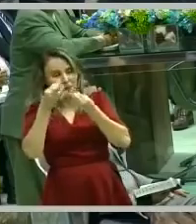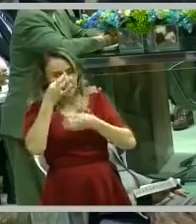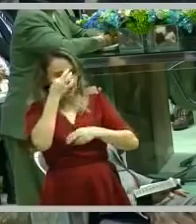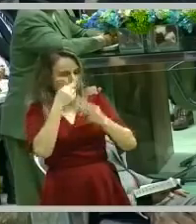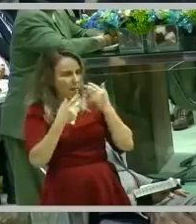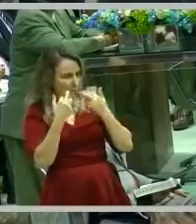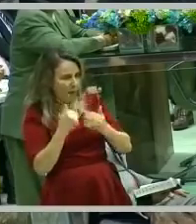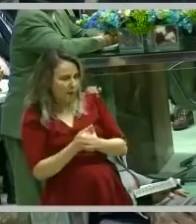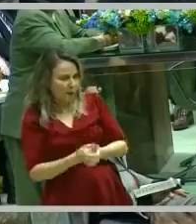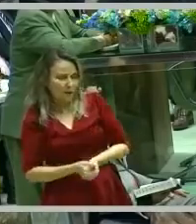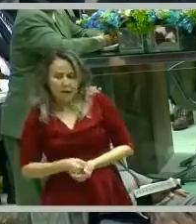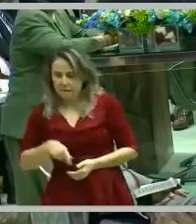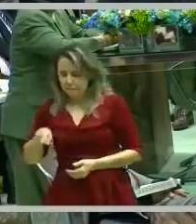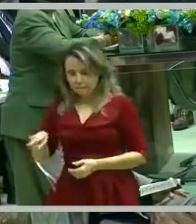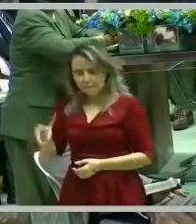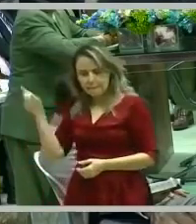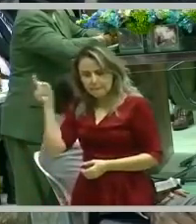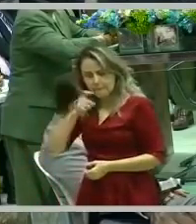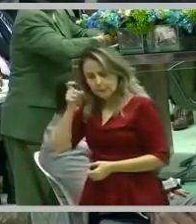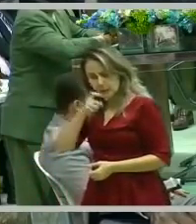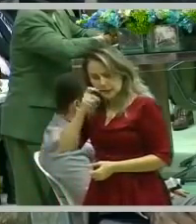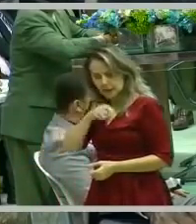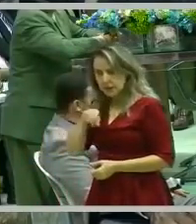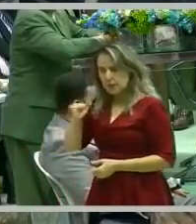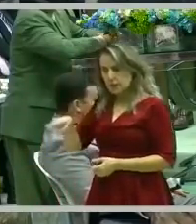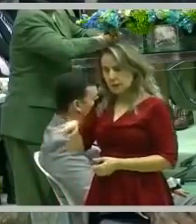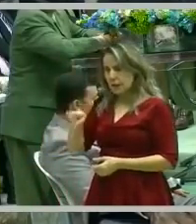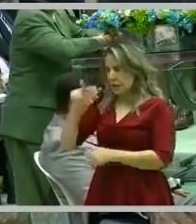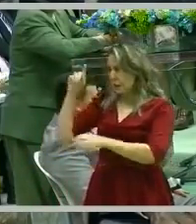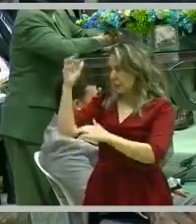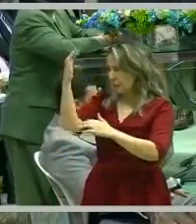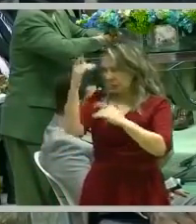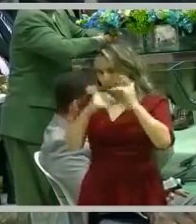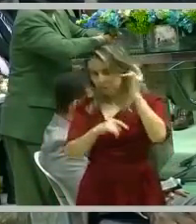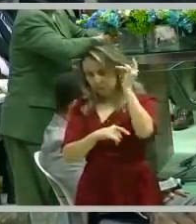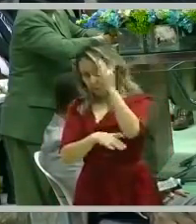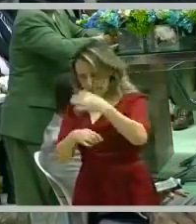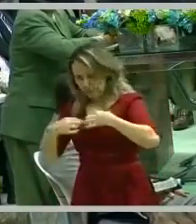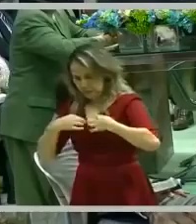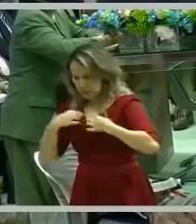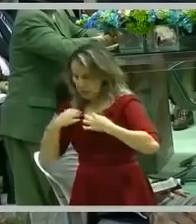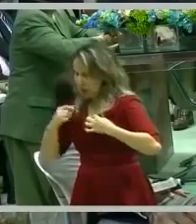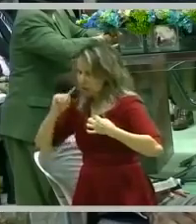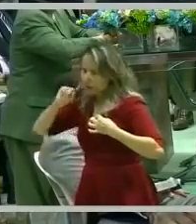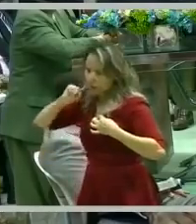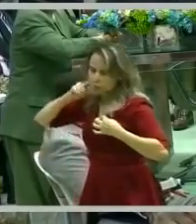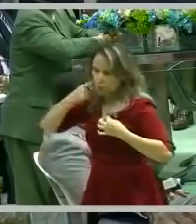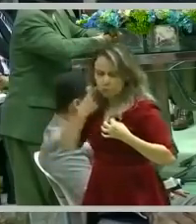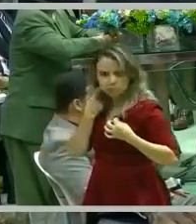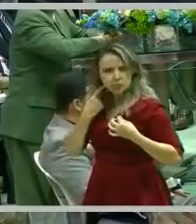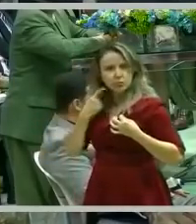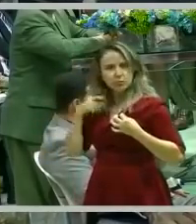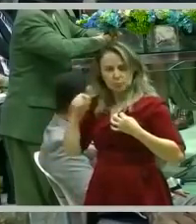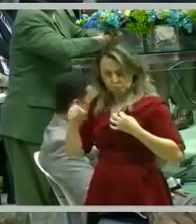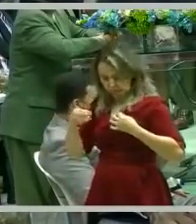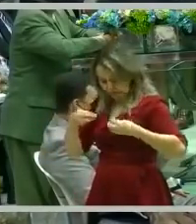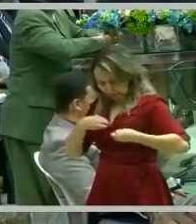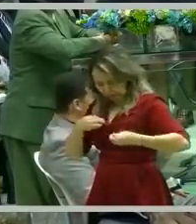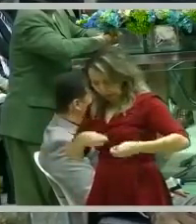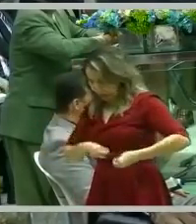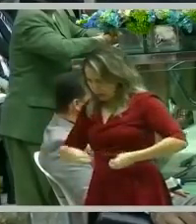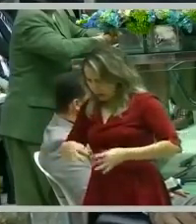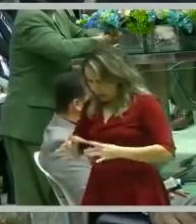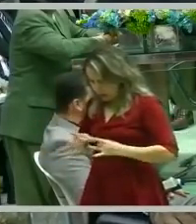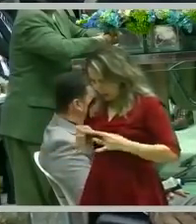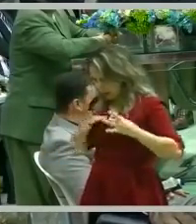quê? Você estava nos matos. Olha sua roupa. Tem carrapicho. Tem pé de pinto.